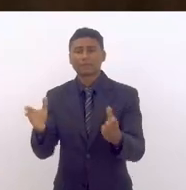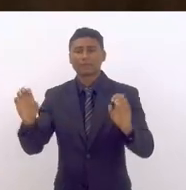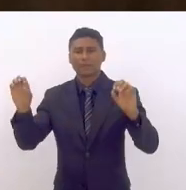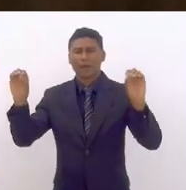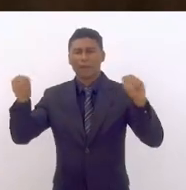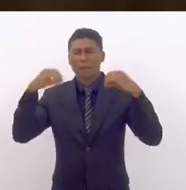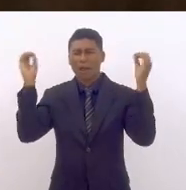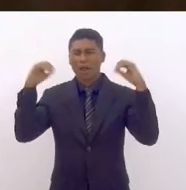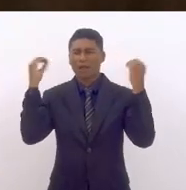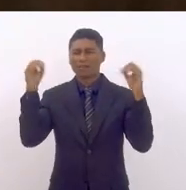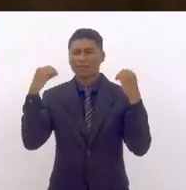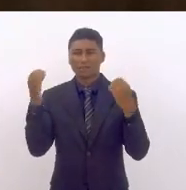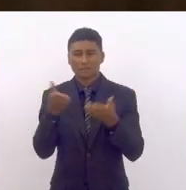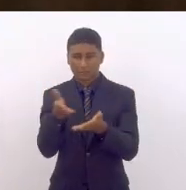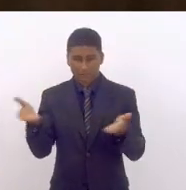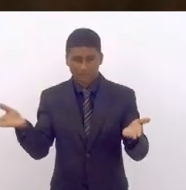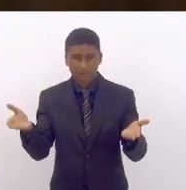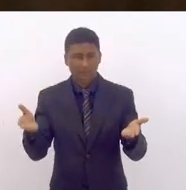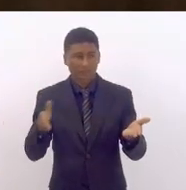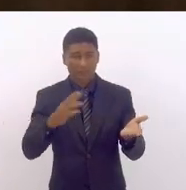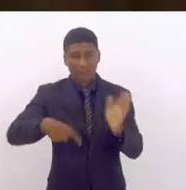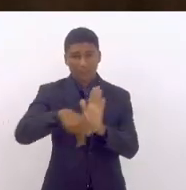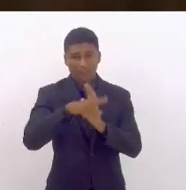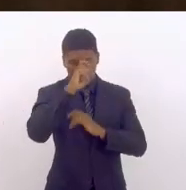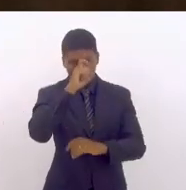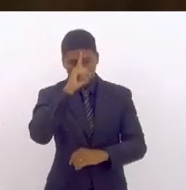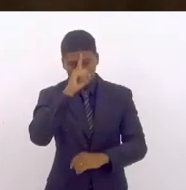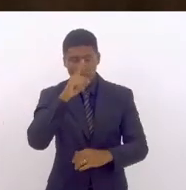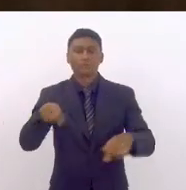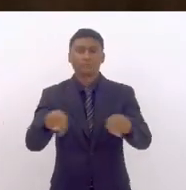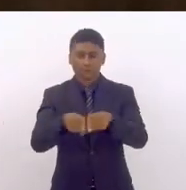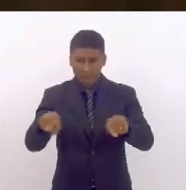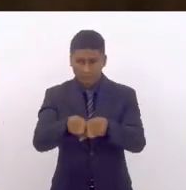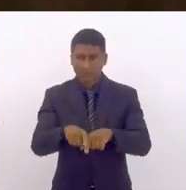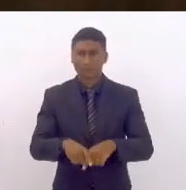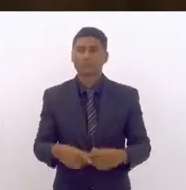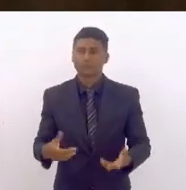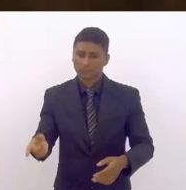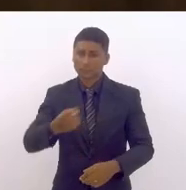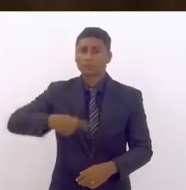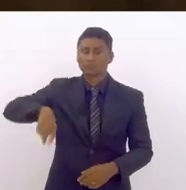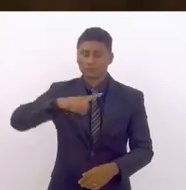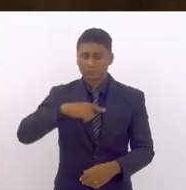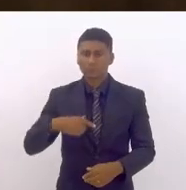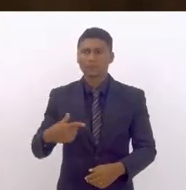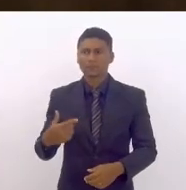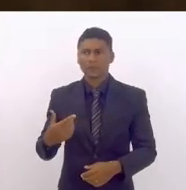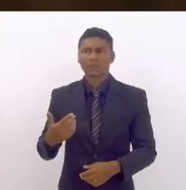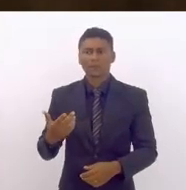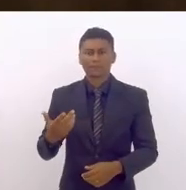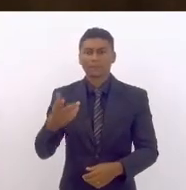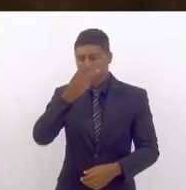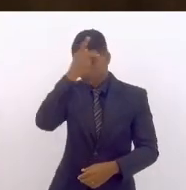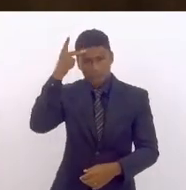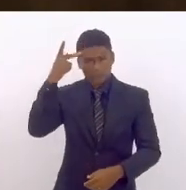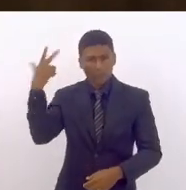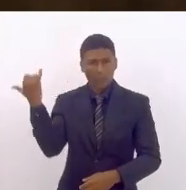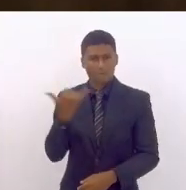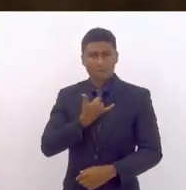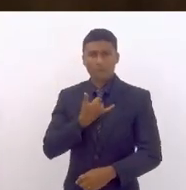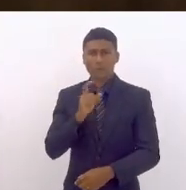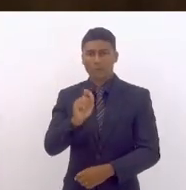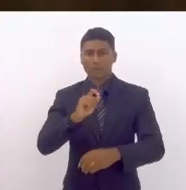serviço aos hospitais da rede de saúde. Nós tomamos conhecimento que, pelo menos,